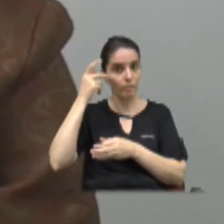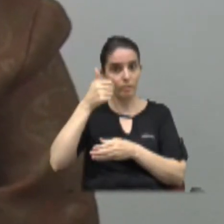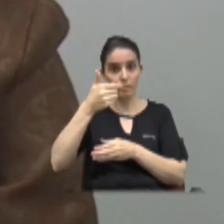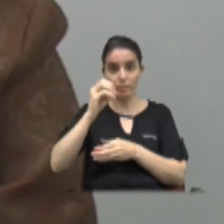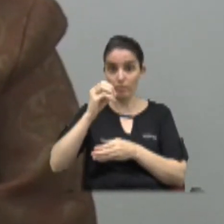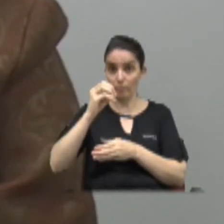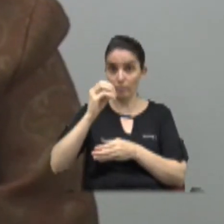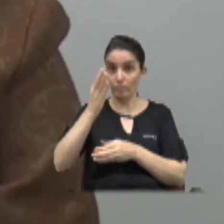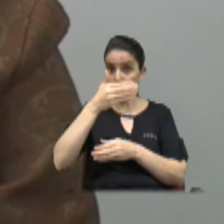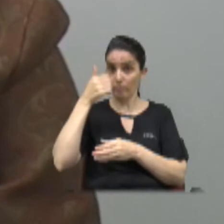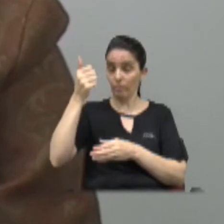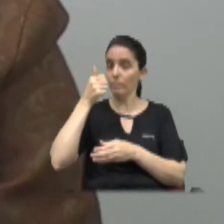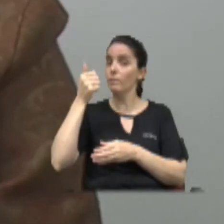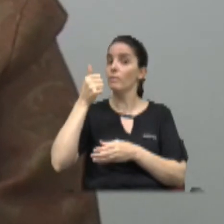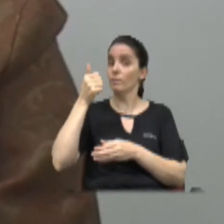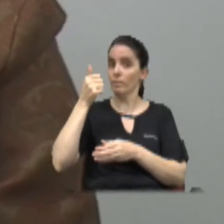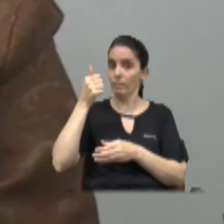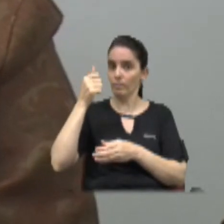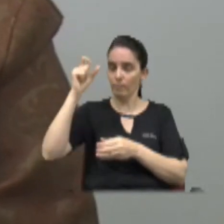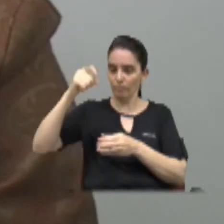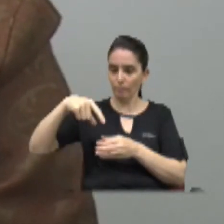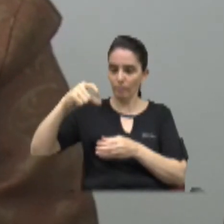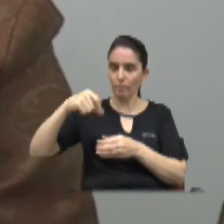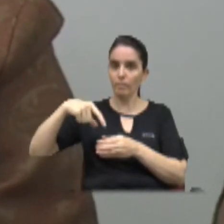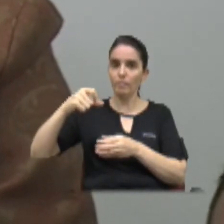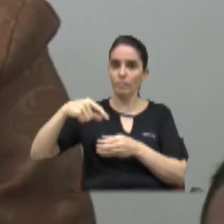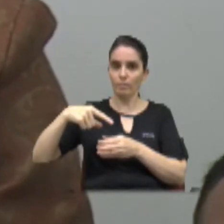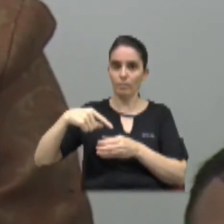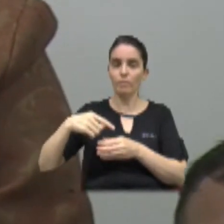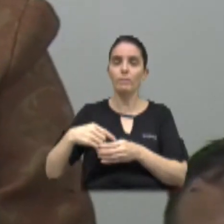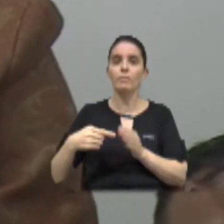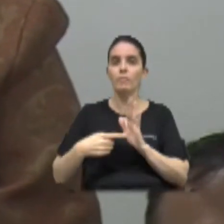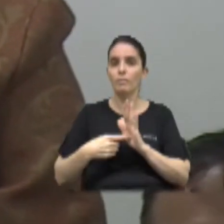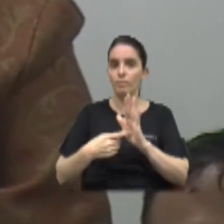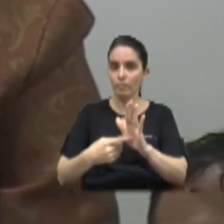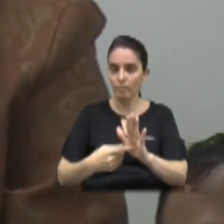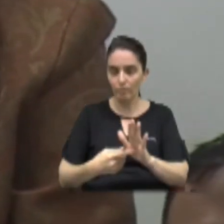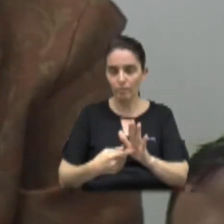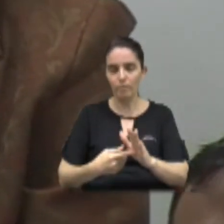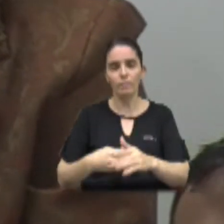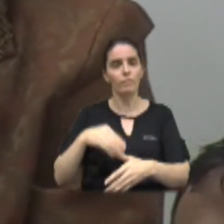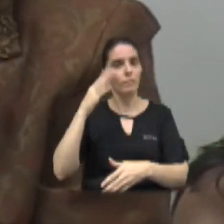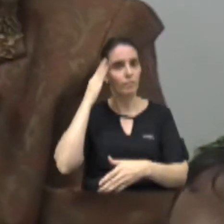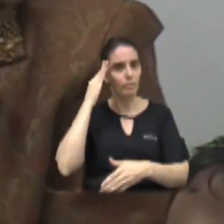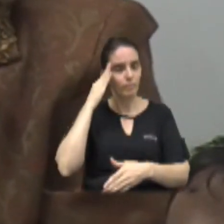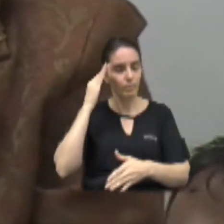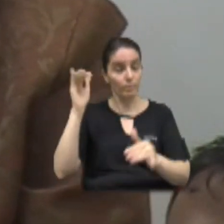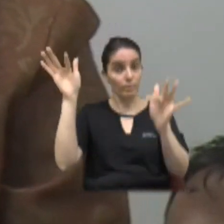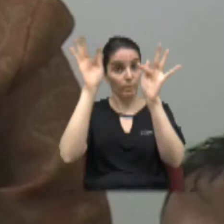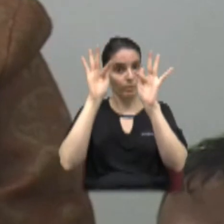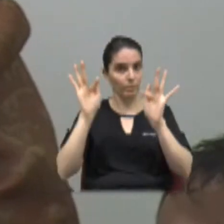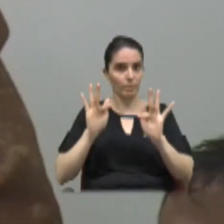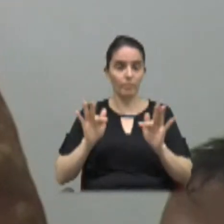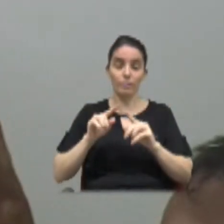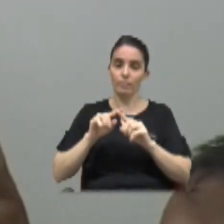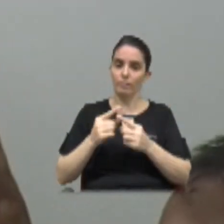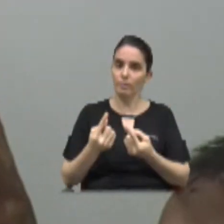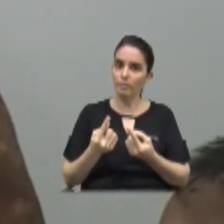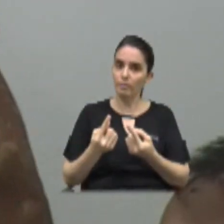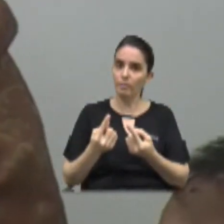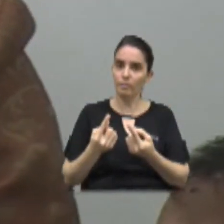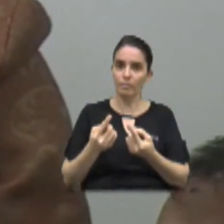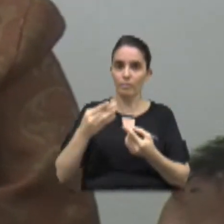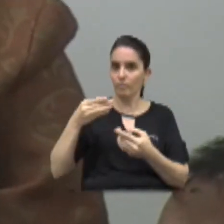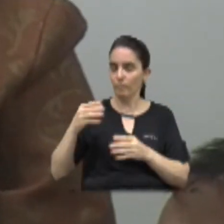melhores entidades em arrecadação. Então, eu trouxe aqui, as entidades ouviram, ficaram animadas. Infelizmente, não foi possível estar lá